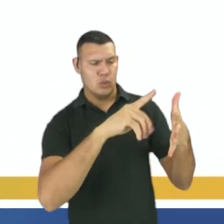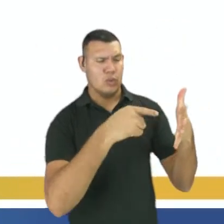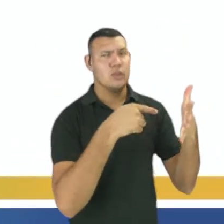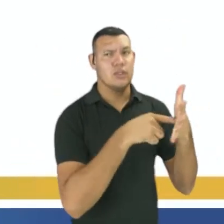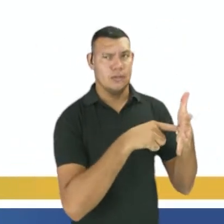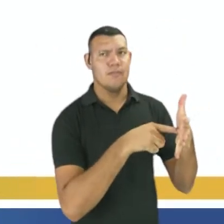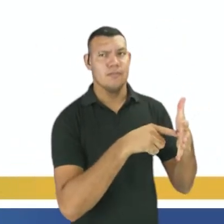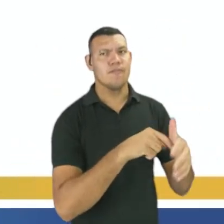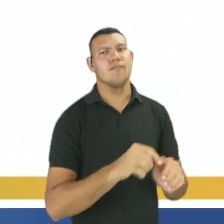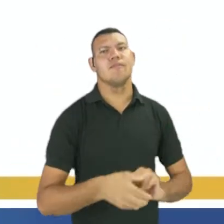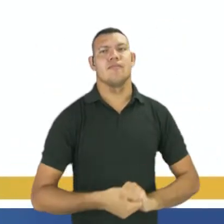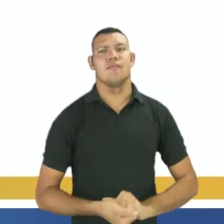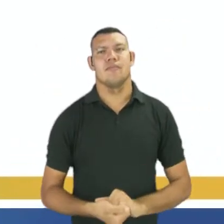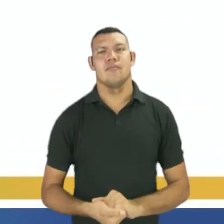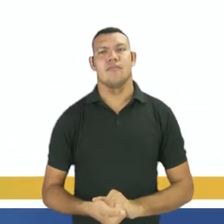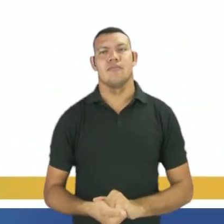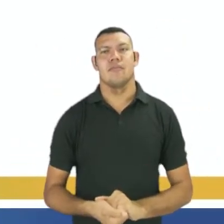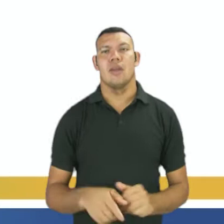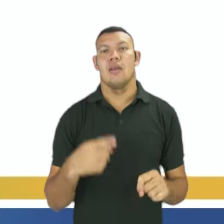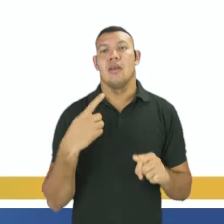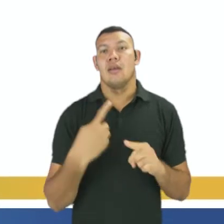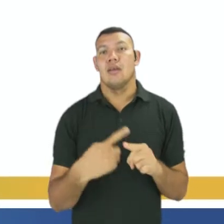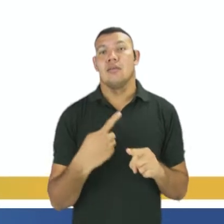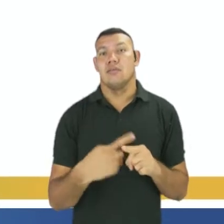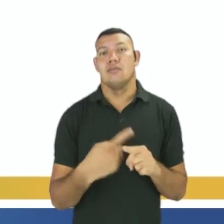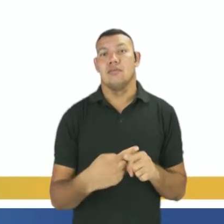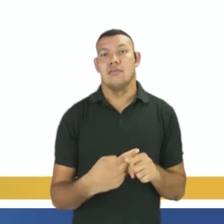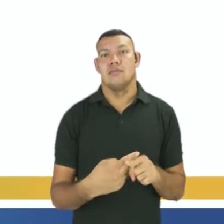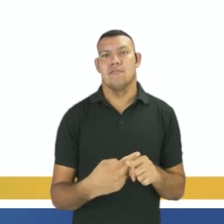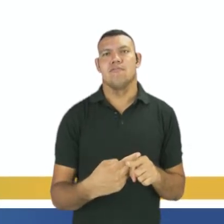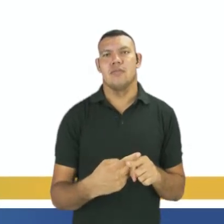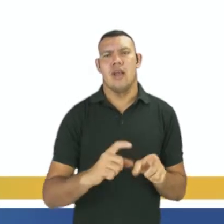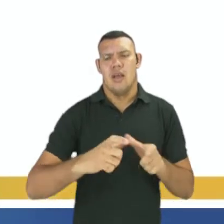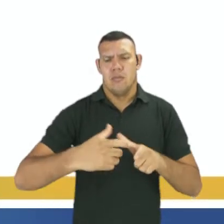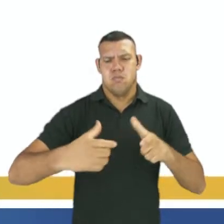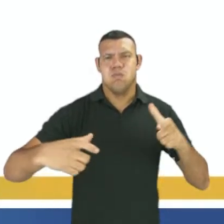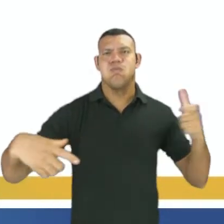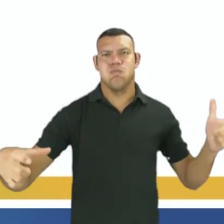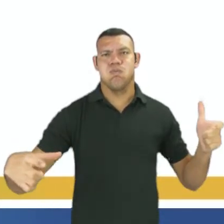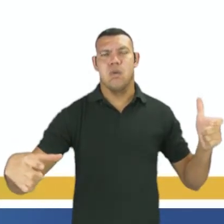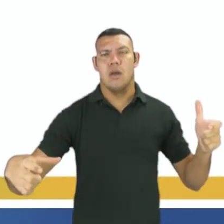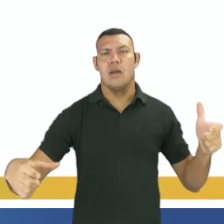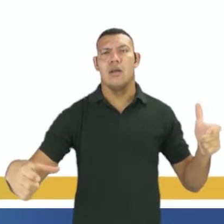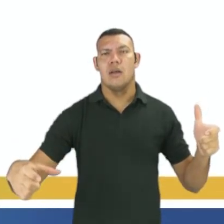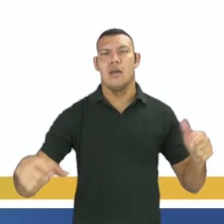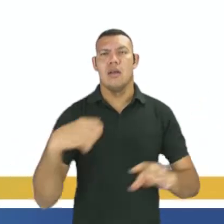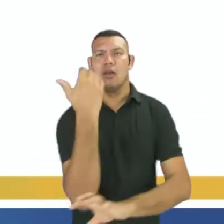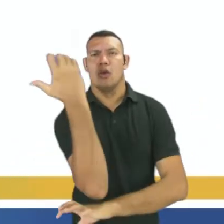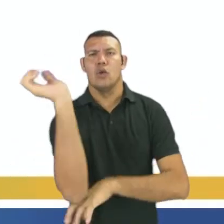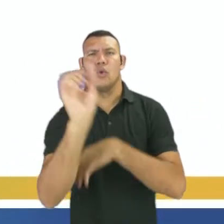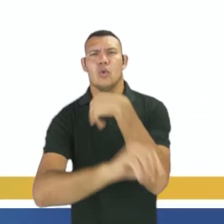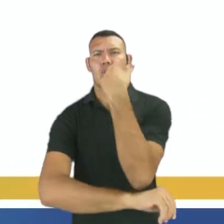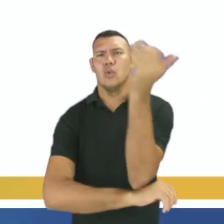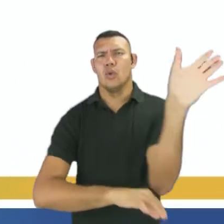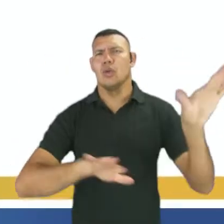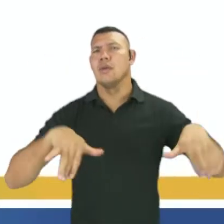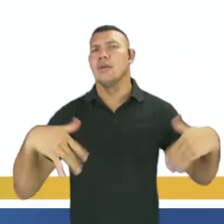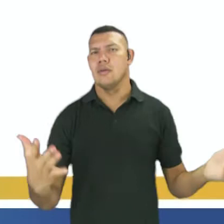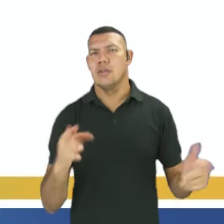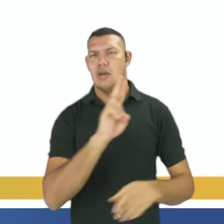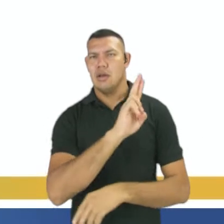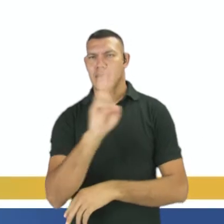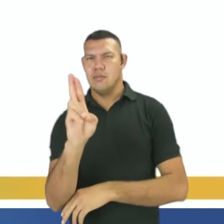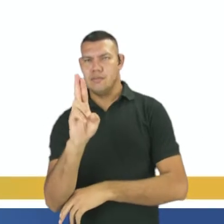porque a maior Floresta não é do mundo é floresta boreal que fica na Rússia né então na Floresta Amazônica é o maior floresta